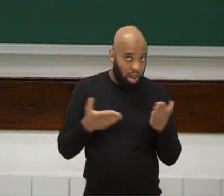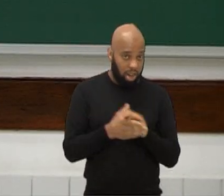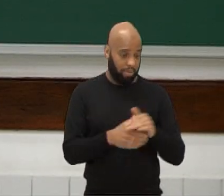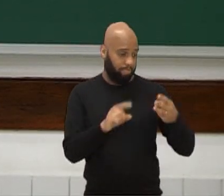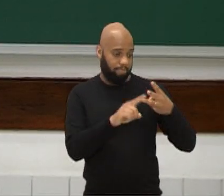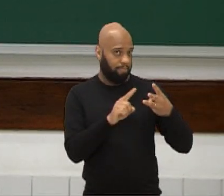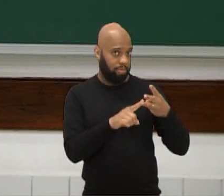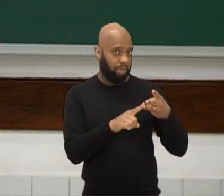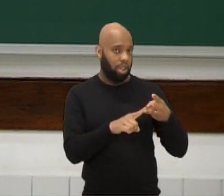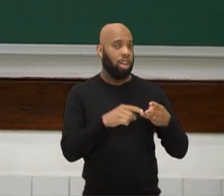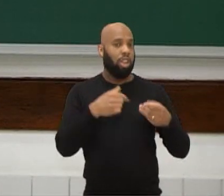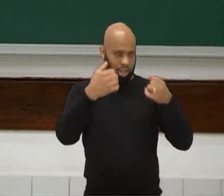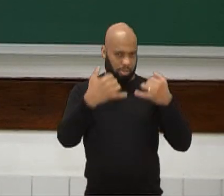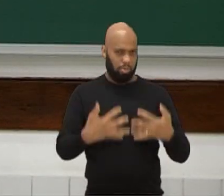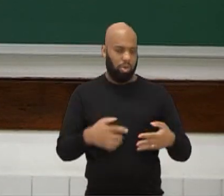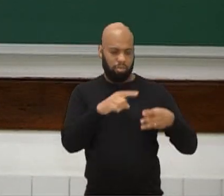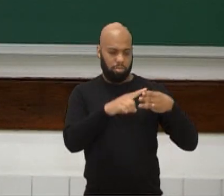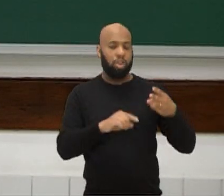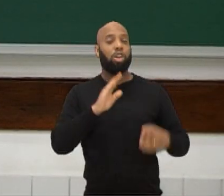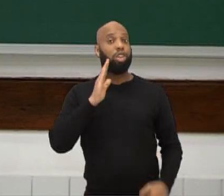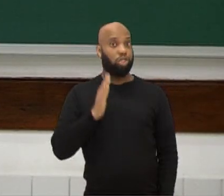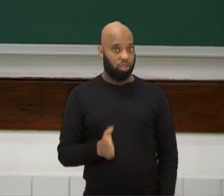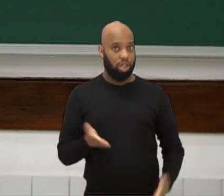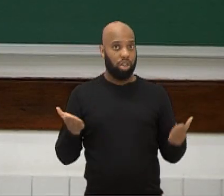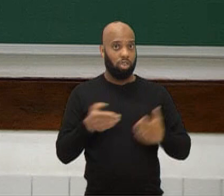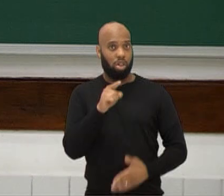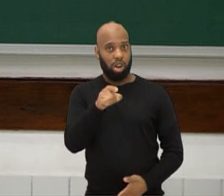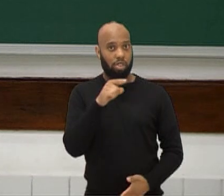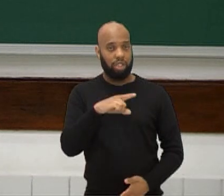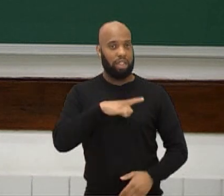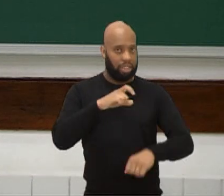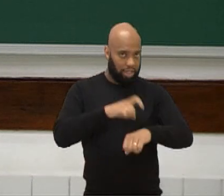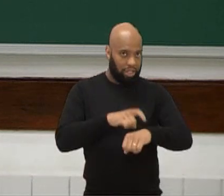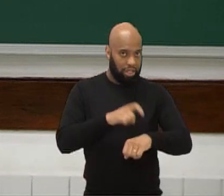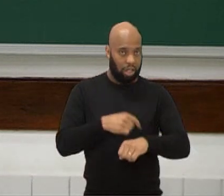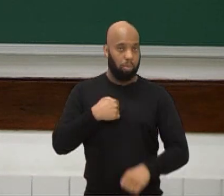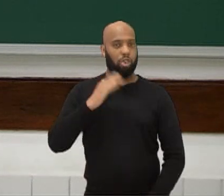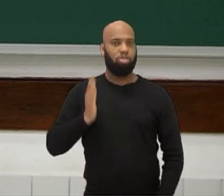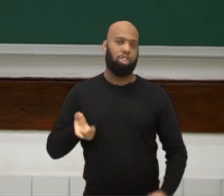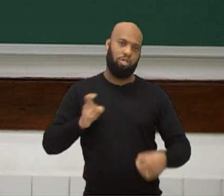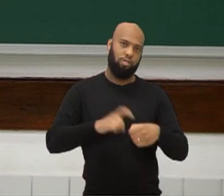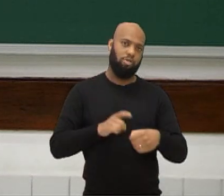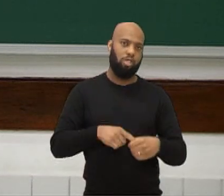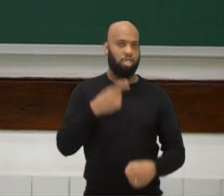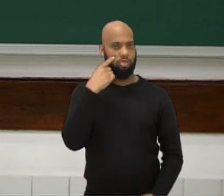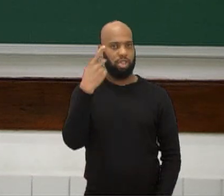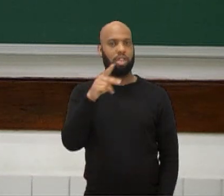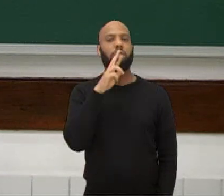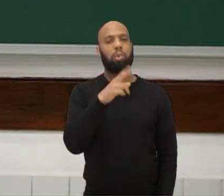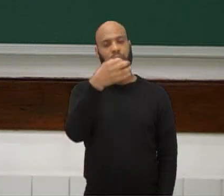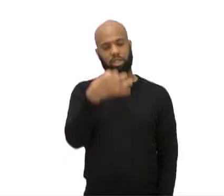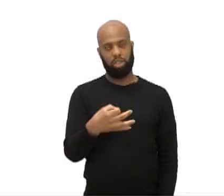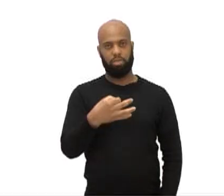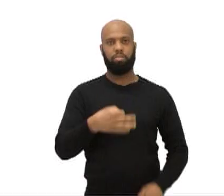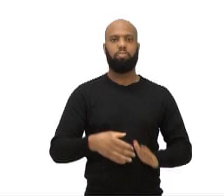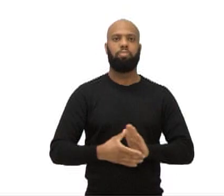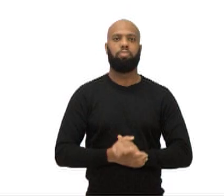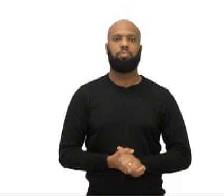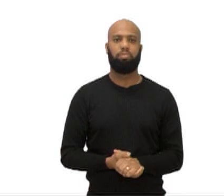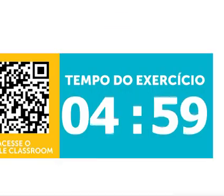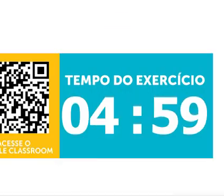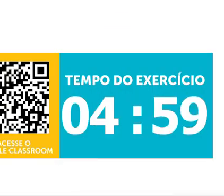Falamos sobre esses conteúdos agora há pouco. Vocês terão tempo e nós já retornamos para a correção.